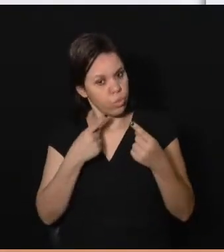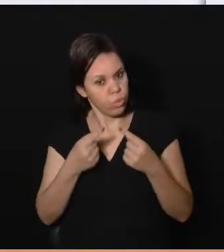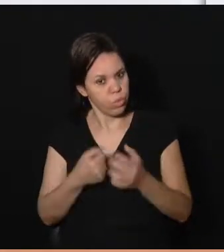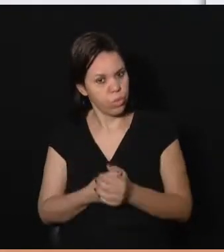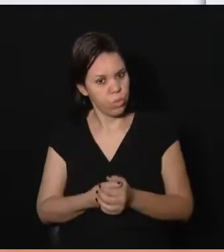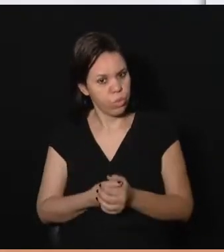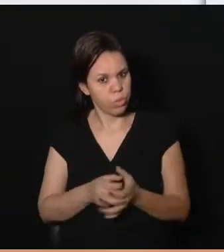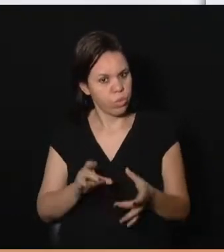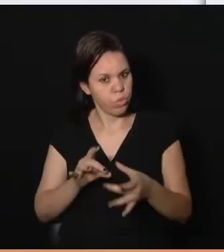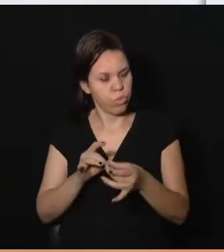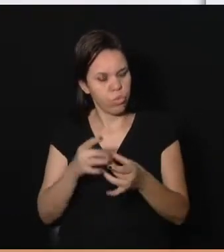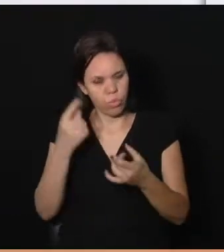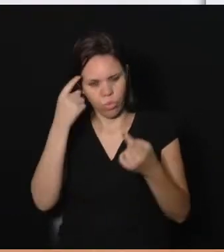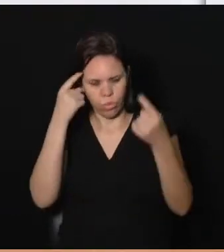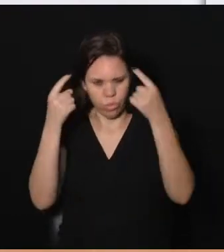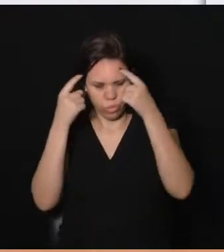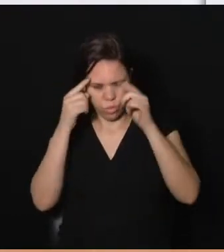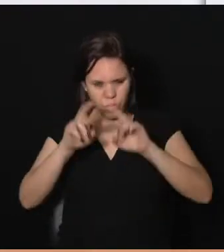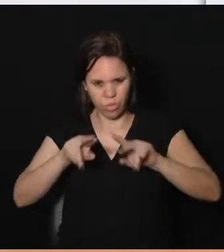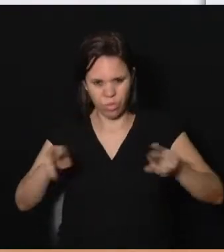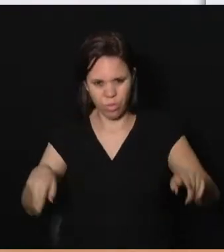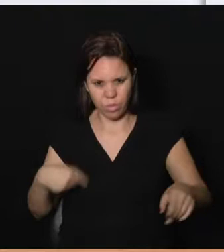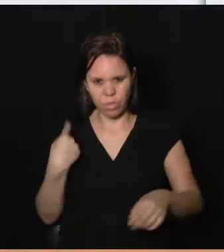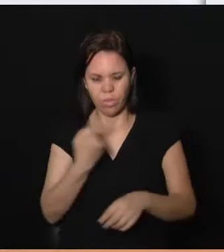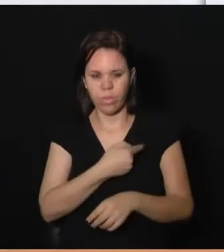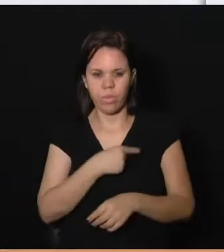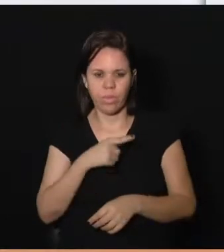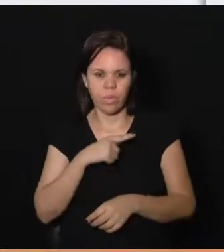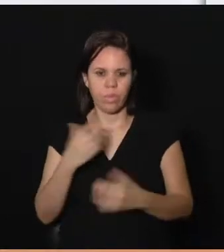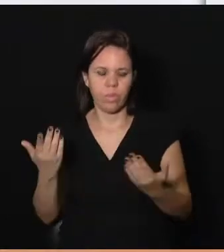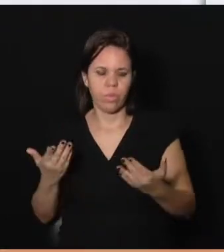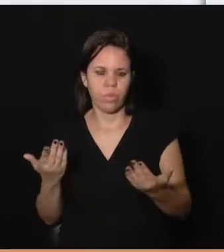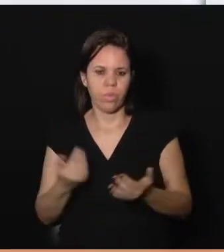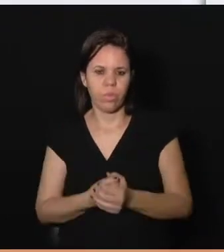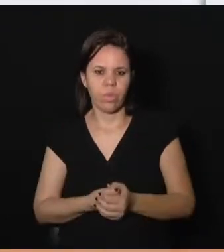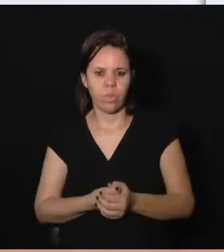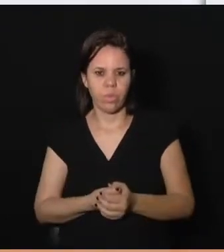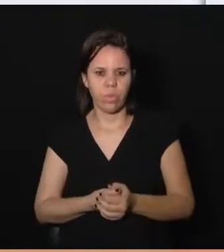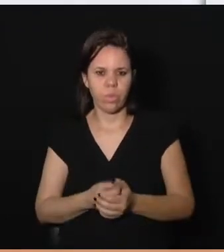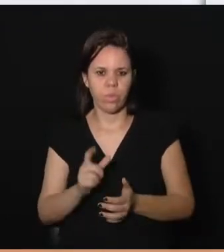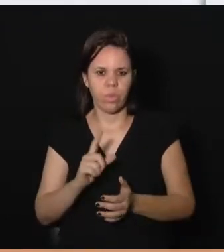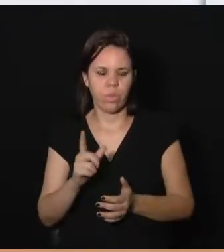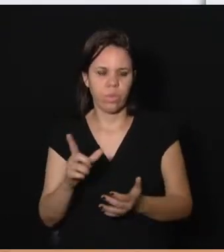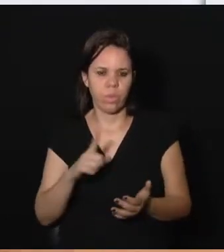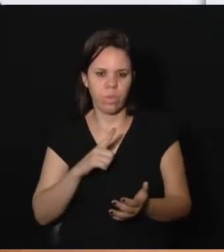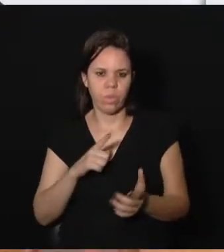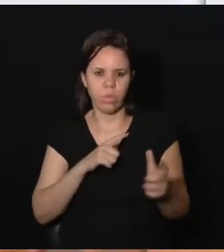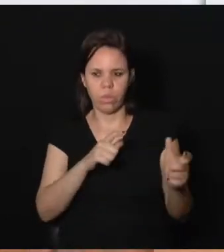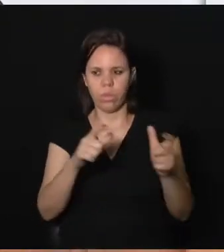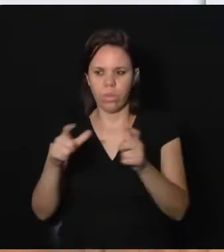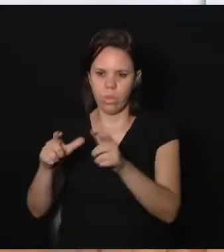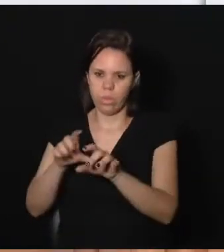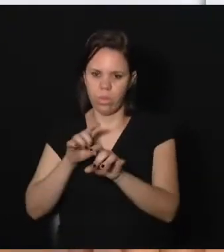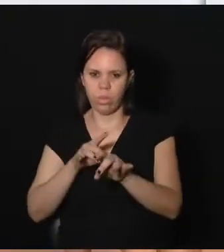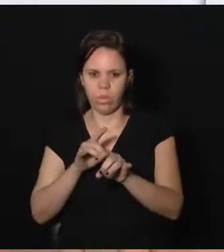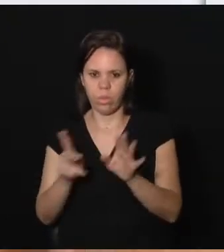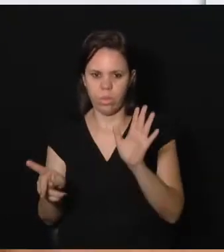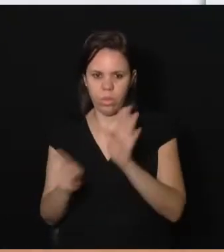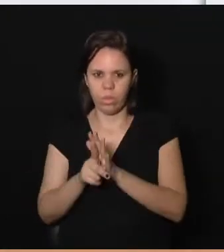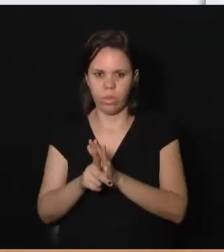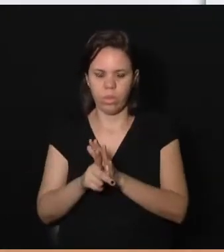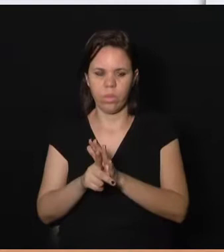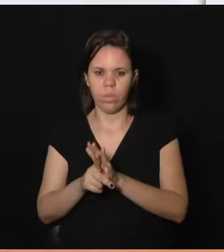da junção de ideias, né? Então, a gente tem hoje, claro, ambientes técnicos específicos de cada